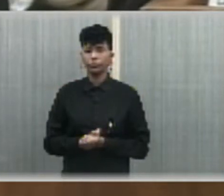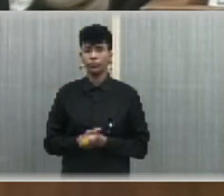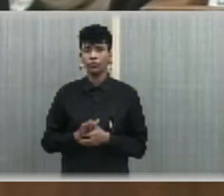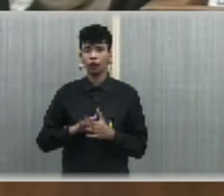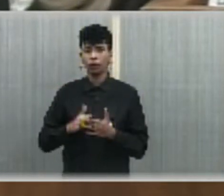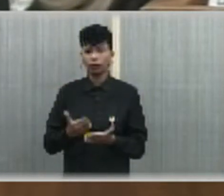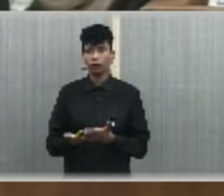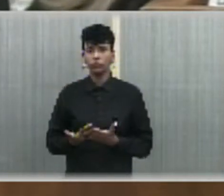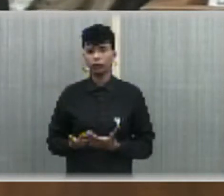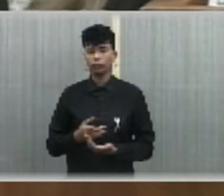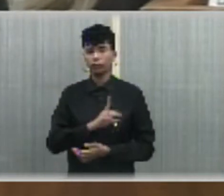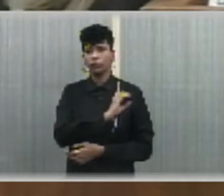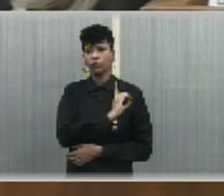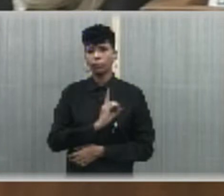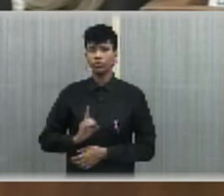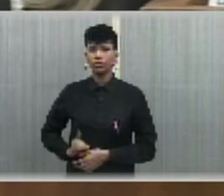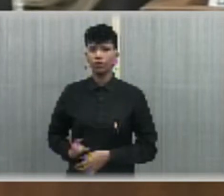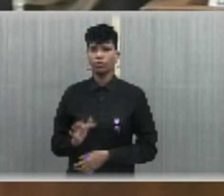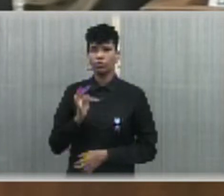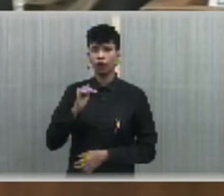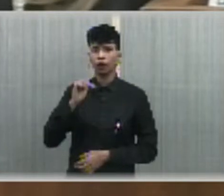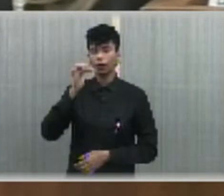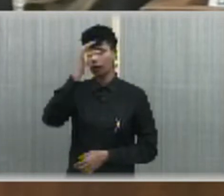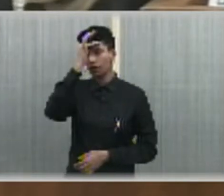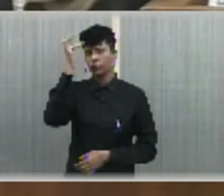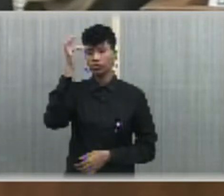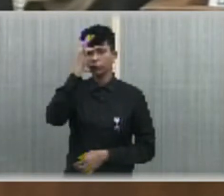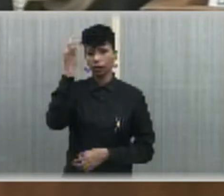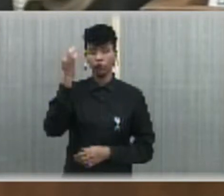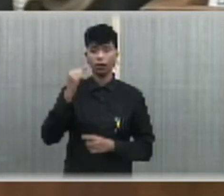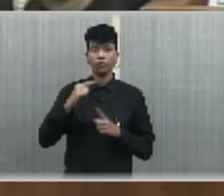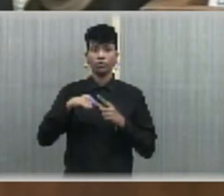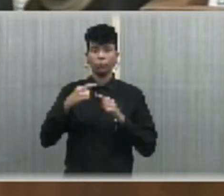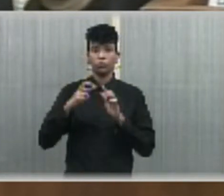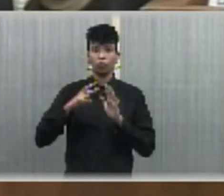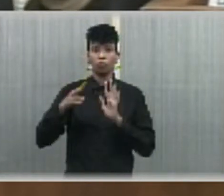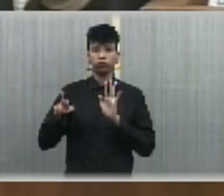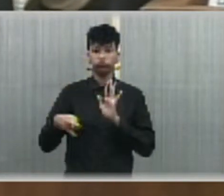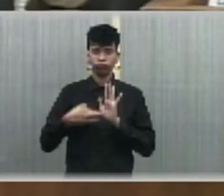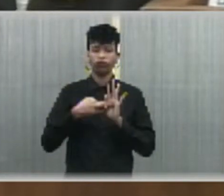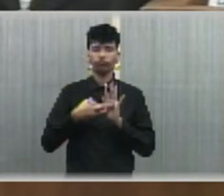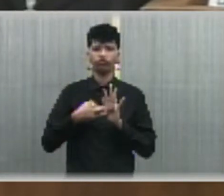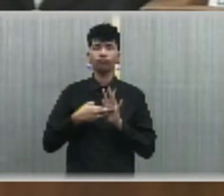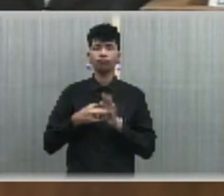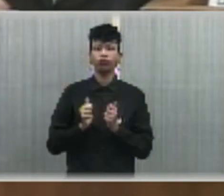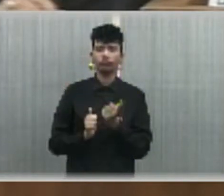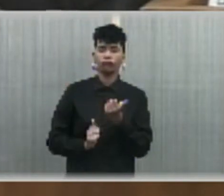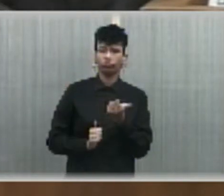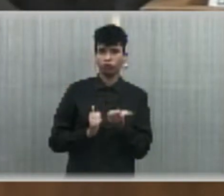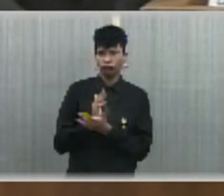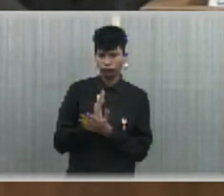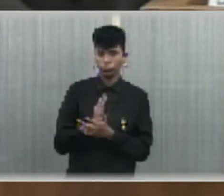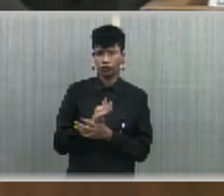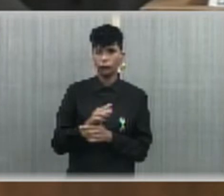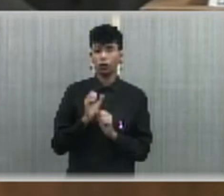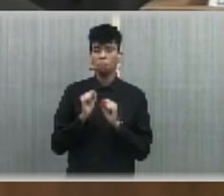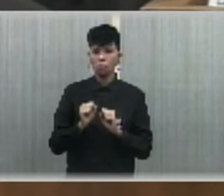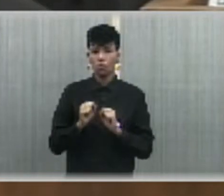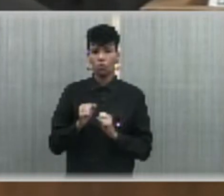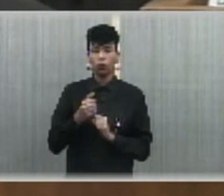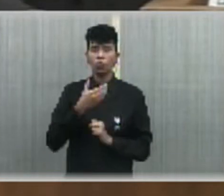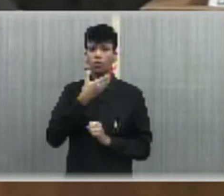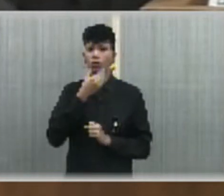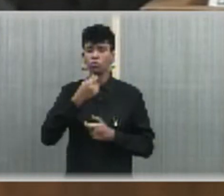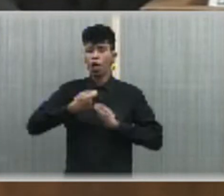Requerimento do deputado Franzé Silva. Requer na forma regimental, depois de lido e aprovado em plenário, ao superintendente das